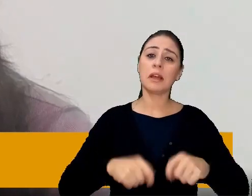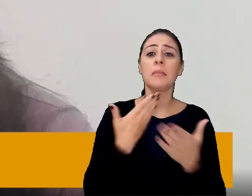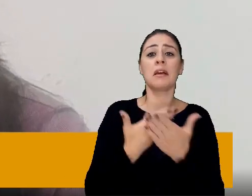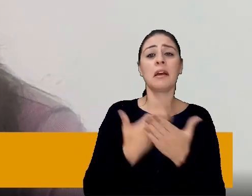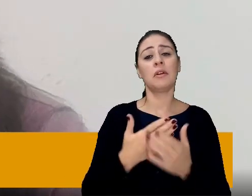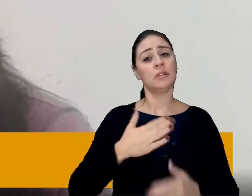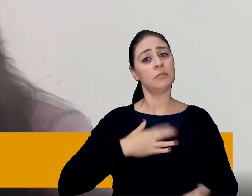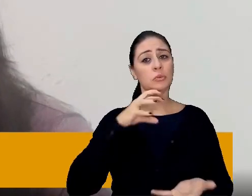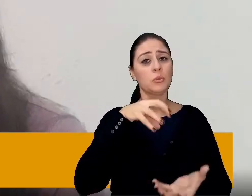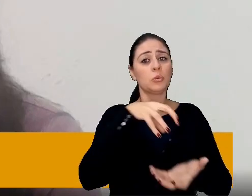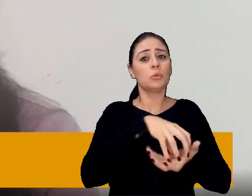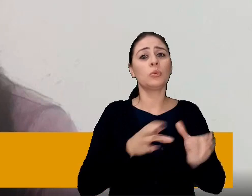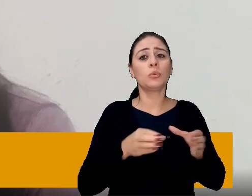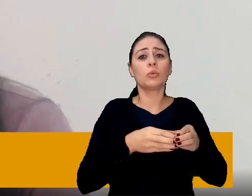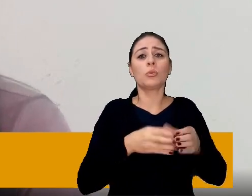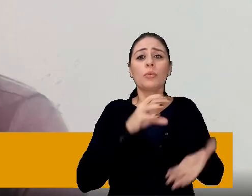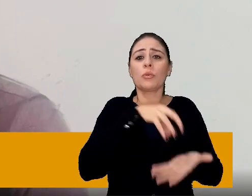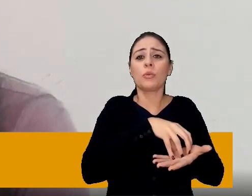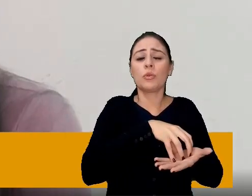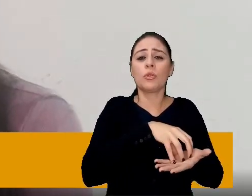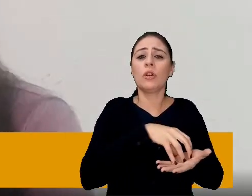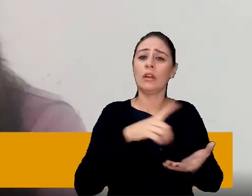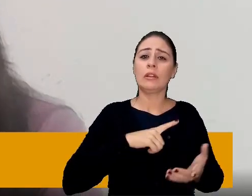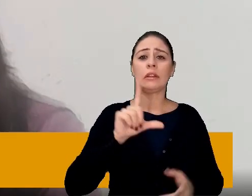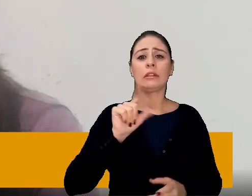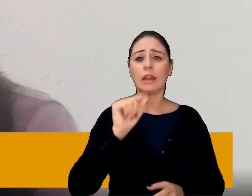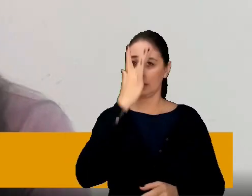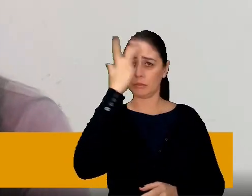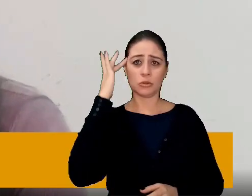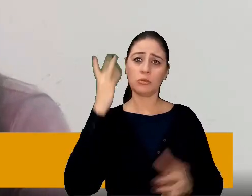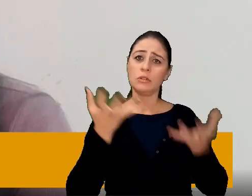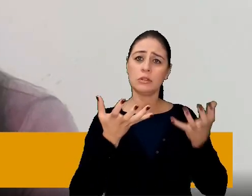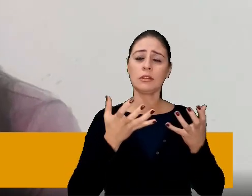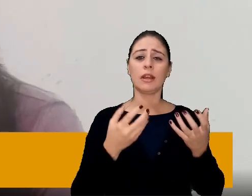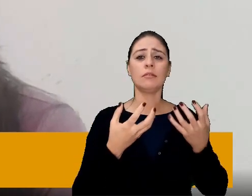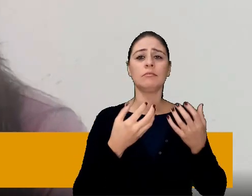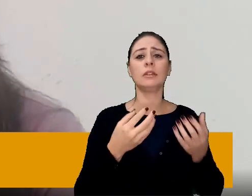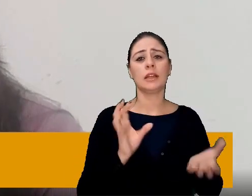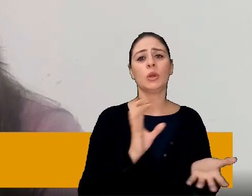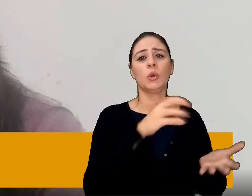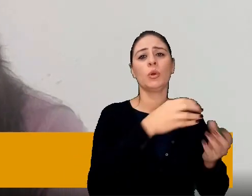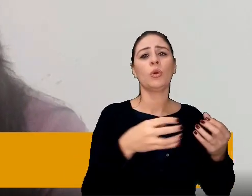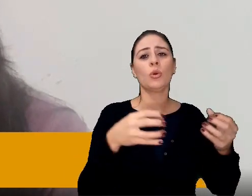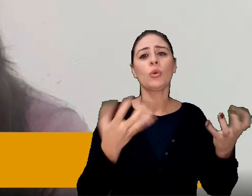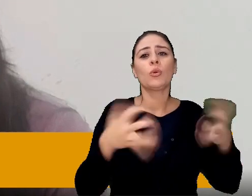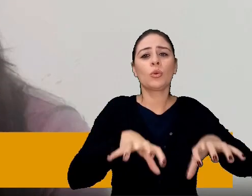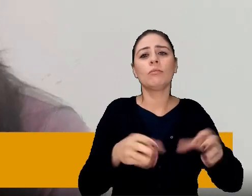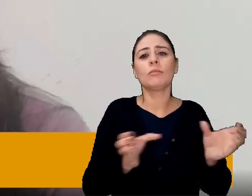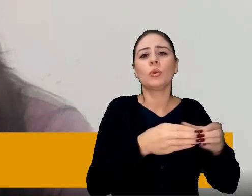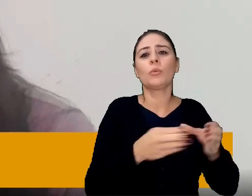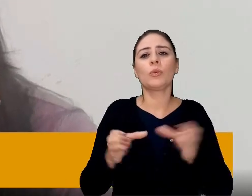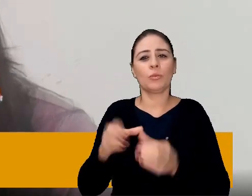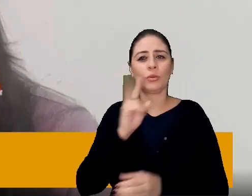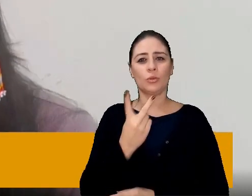sugeri isso, olha, gente, que tal a gente fazer aulões? Olha, na minha aldeia teve uma demanda dessa e tal, o que vocês acham? Aí